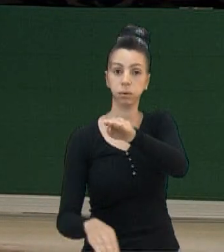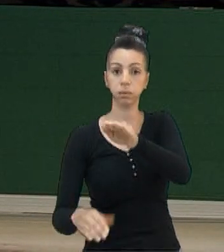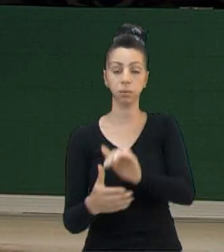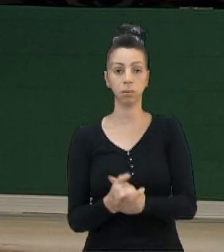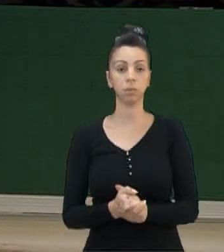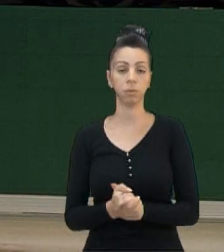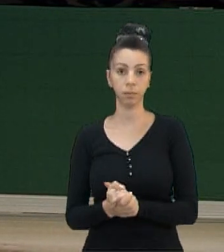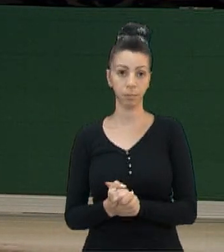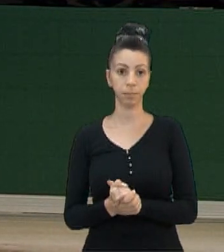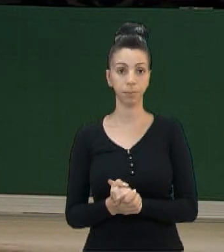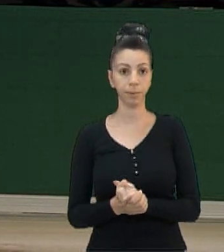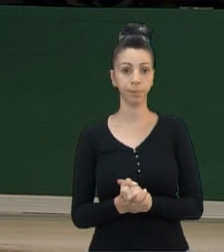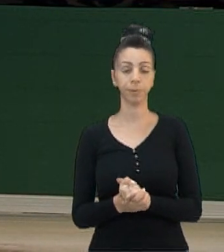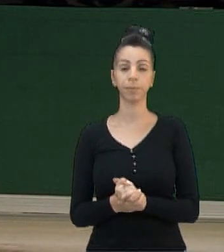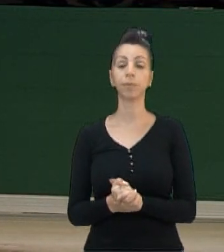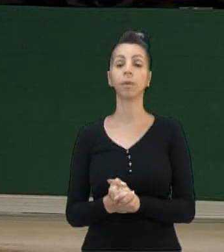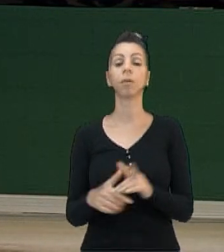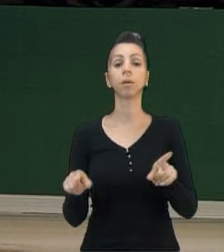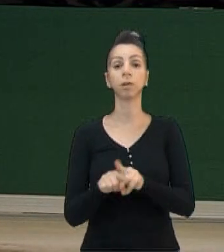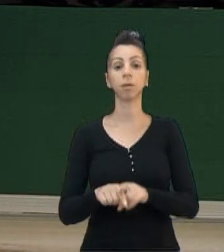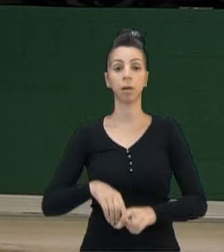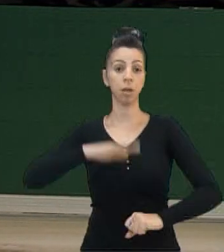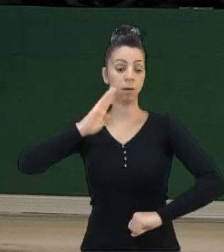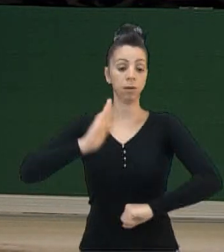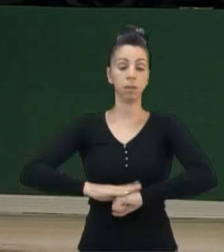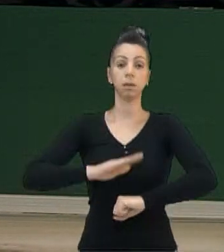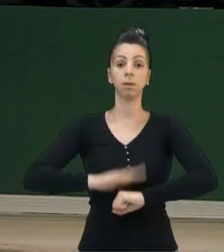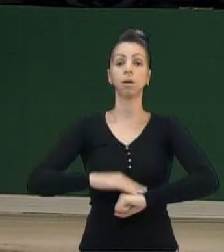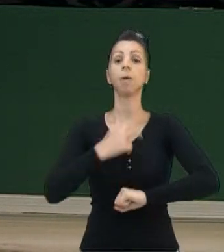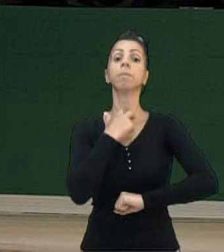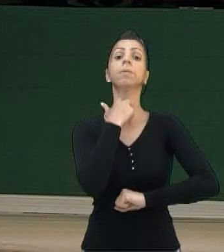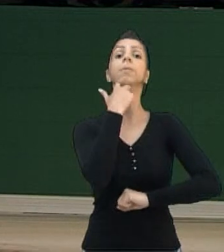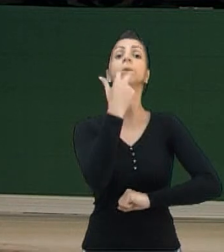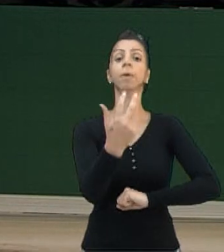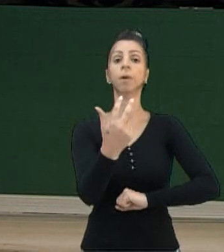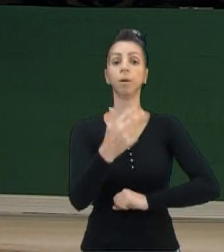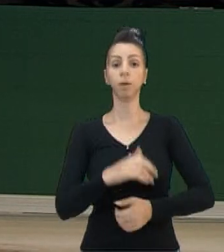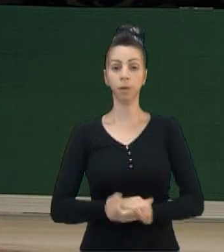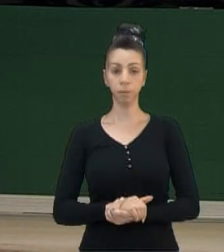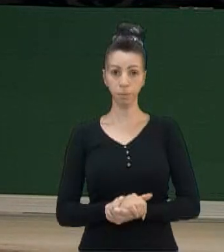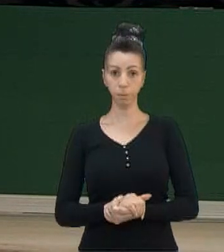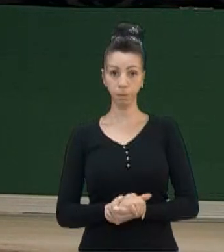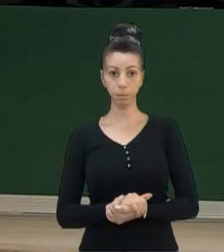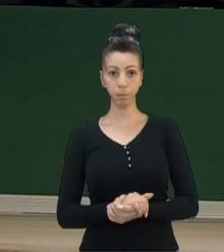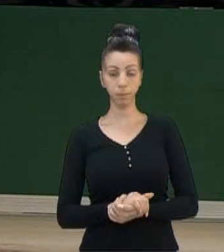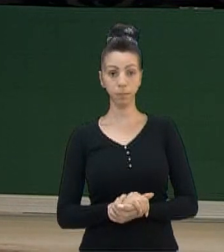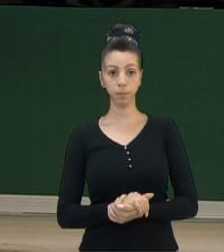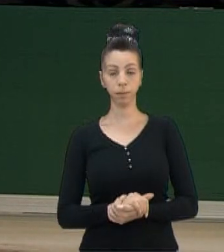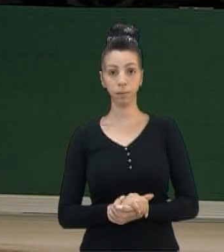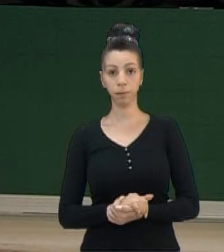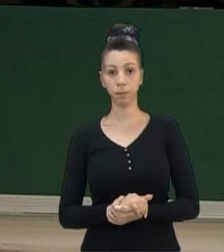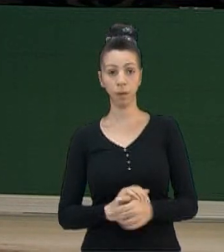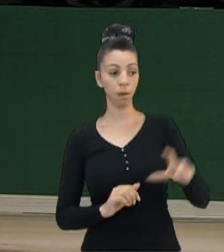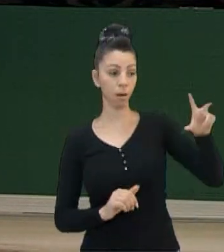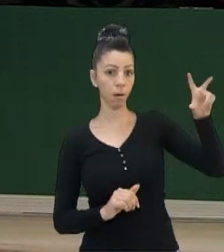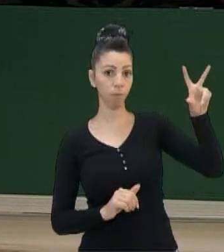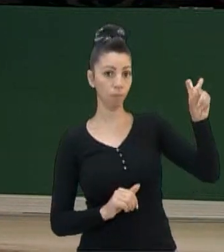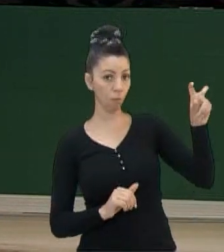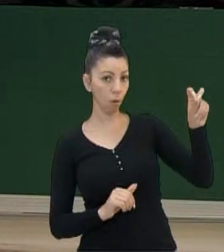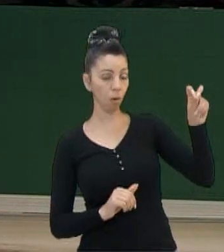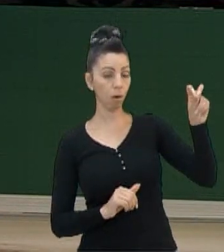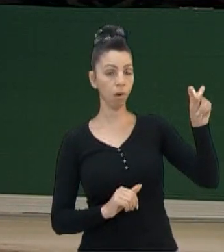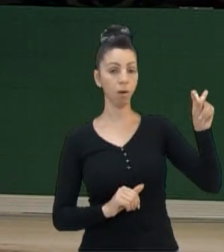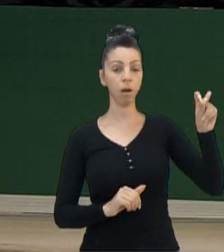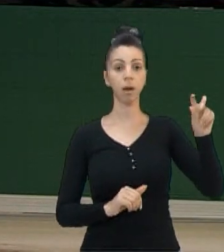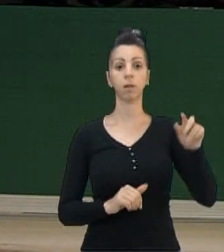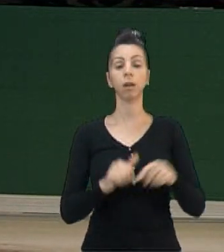eu lírico aqui, a minha voz, né? Então você tem a avó, você tem a mãe e você tem